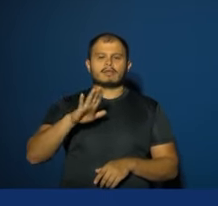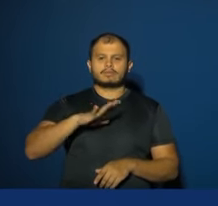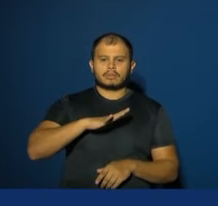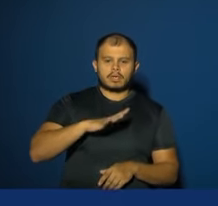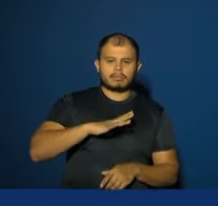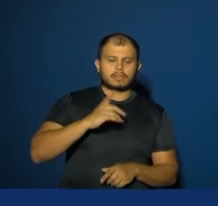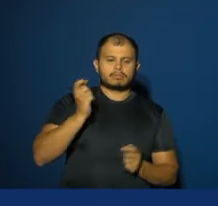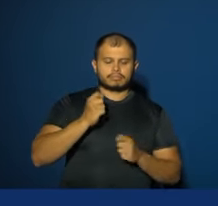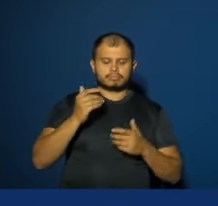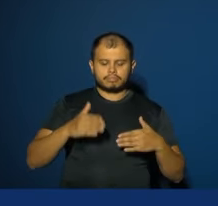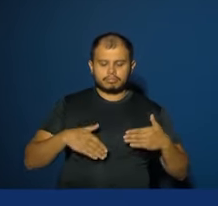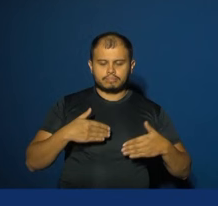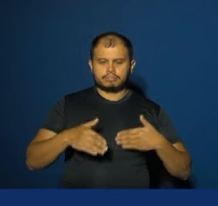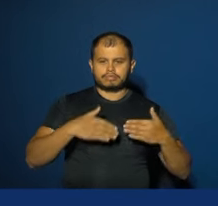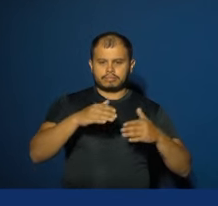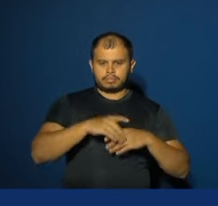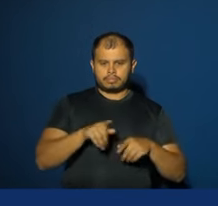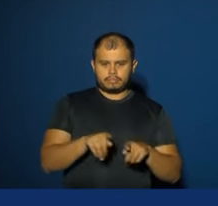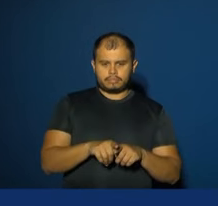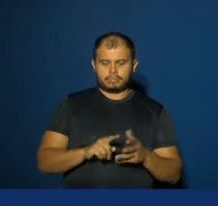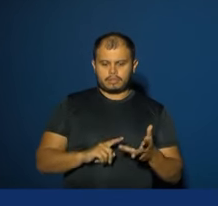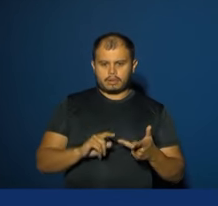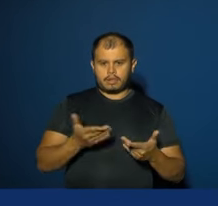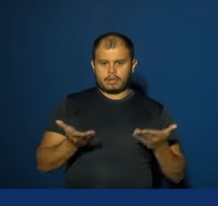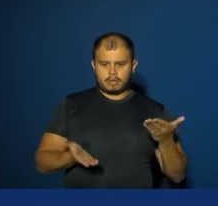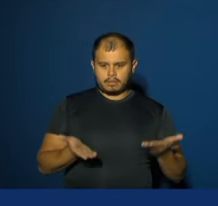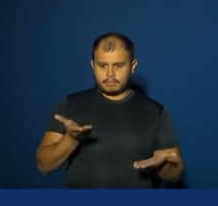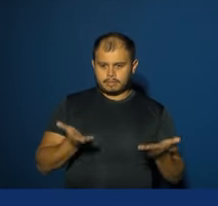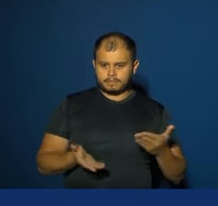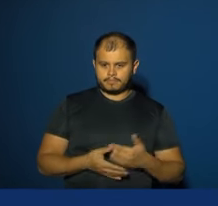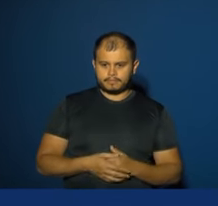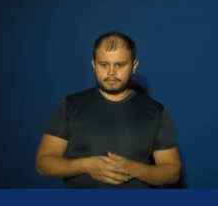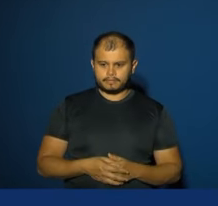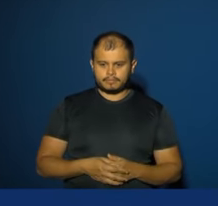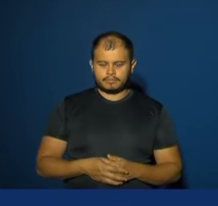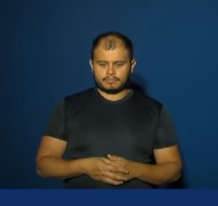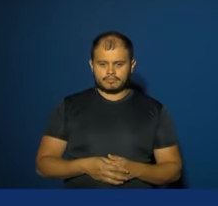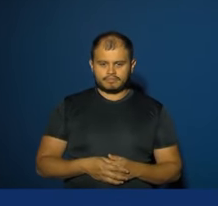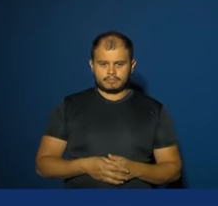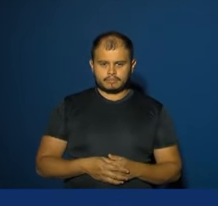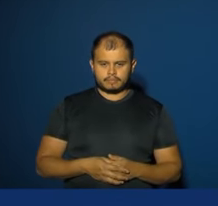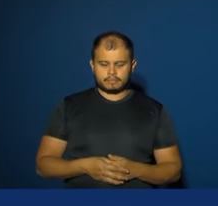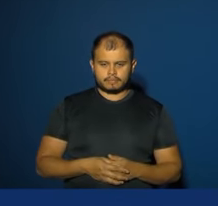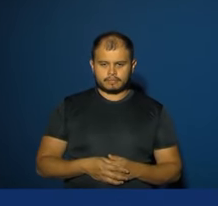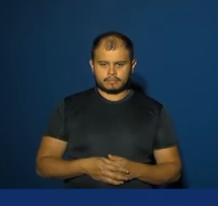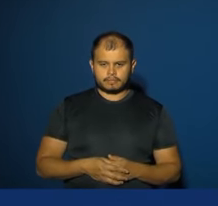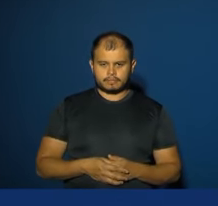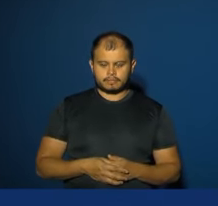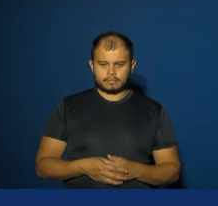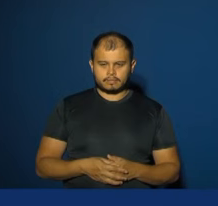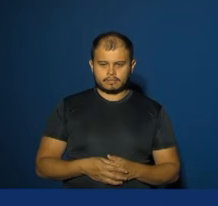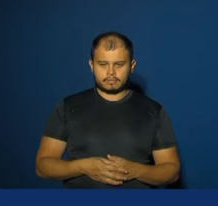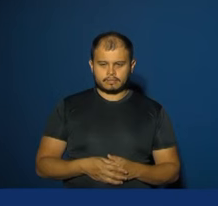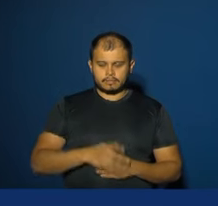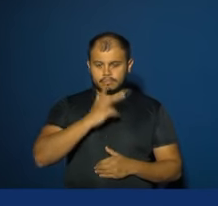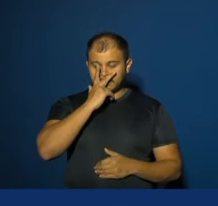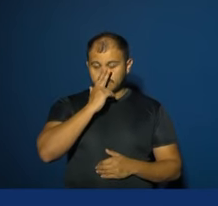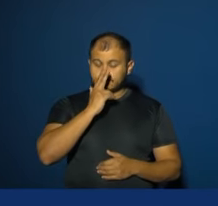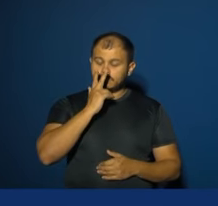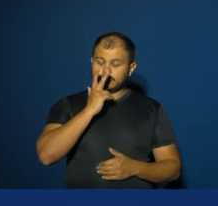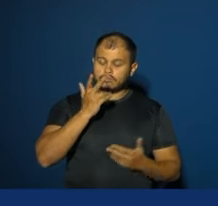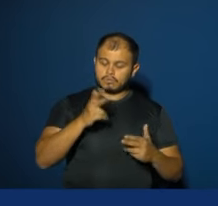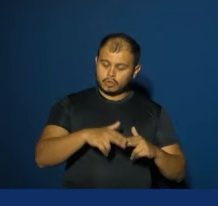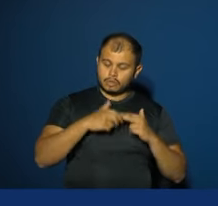concedente e e também em condições equilibradas portanto H Lucas Uma acho que estamos num momento